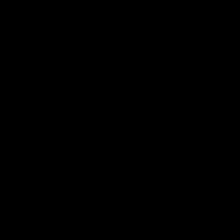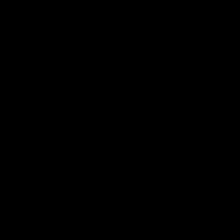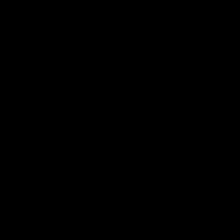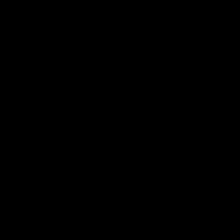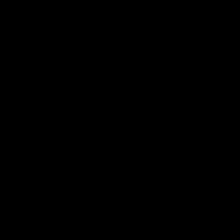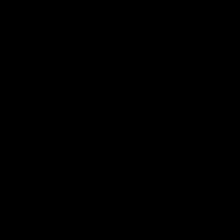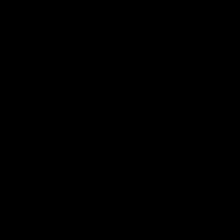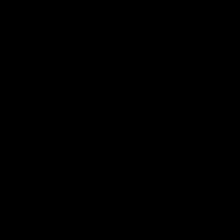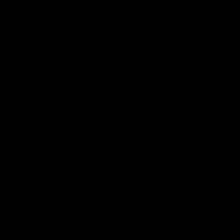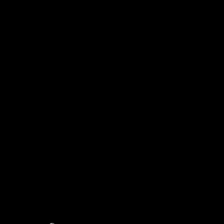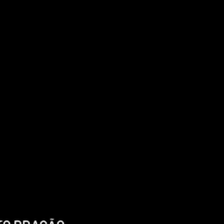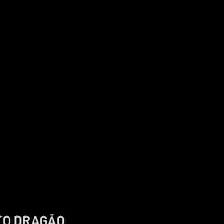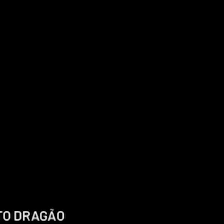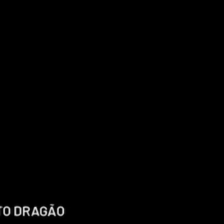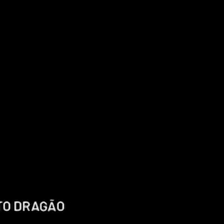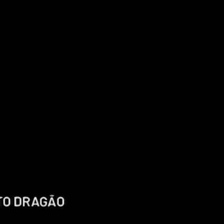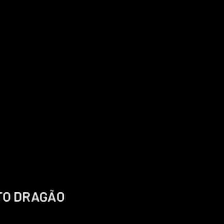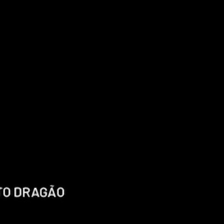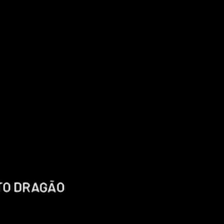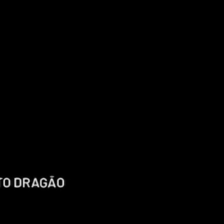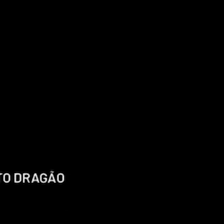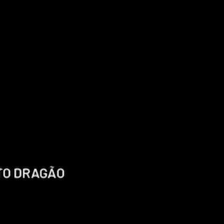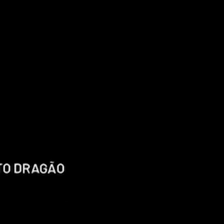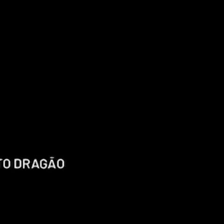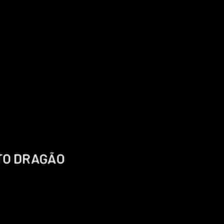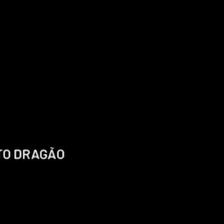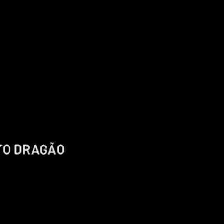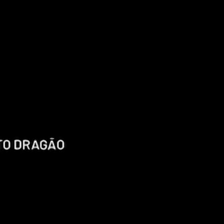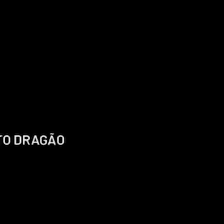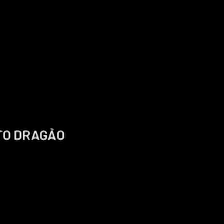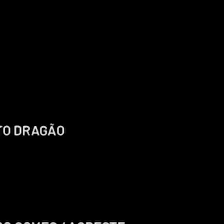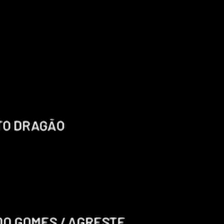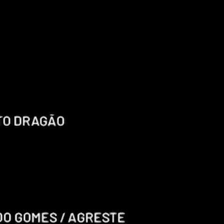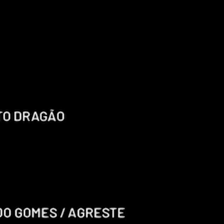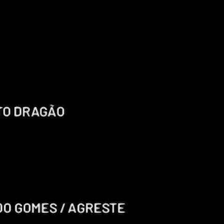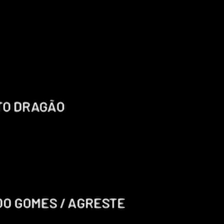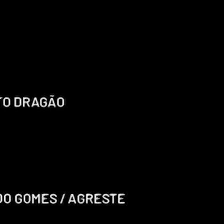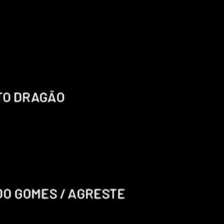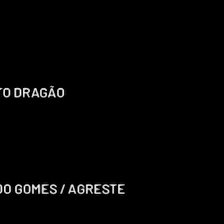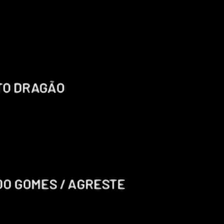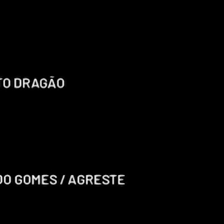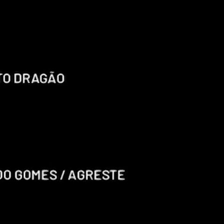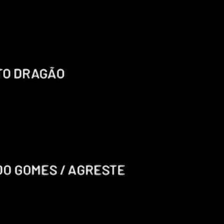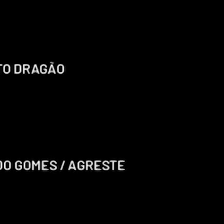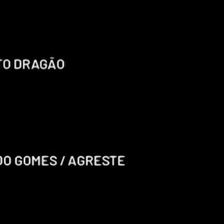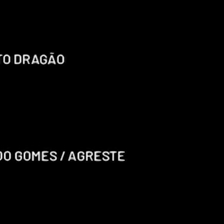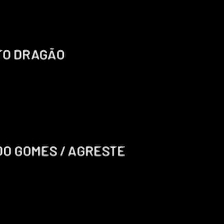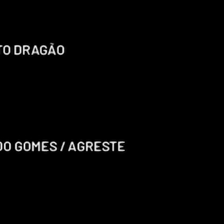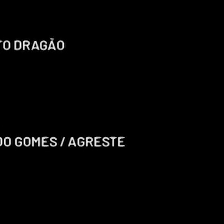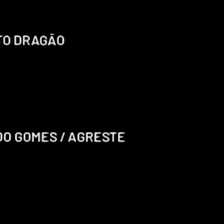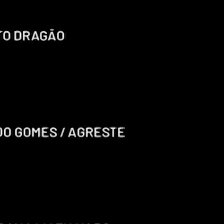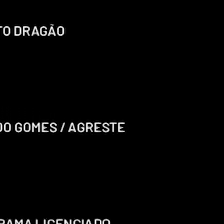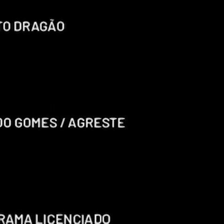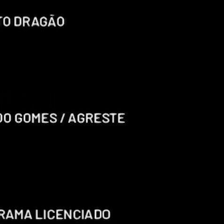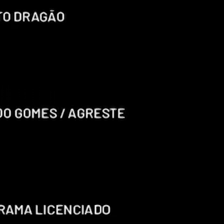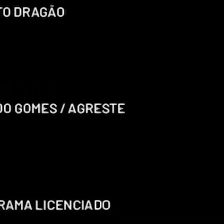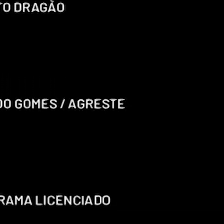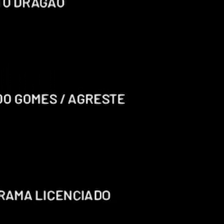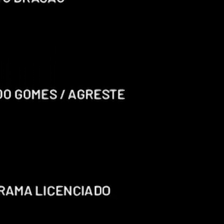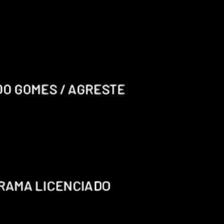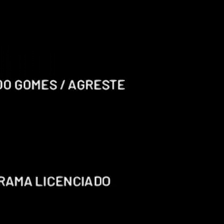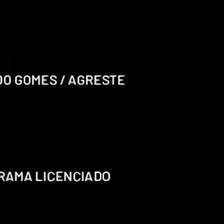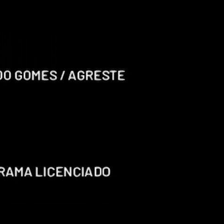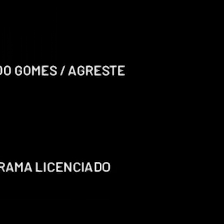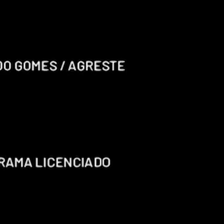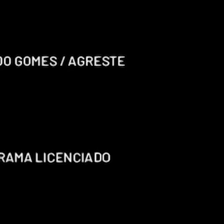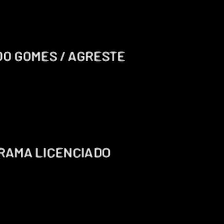Idealização e produção: Porto Dragão, Hub Cultural do Ceará. Música de abertura e encerramento: Nós ao Vivo, por Daniel Medina. Episódio 5,